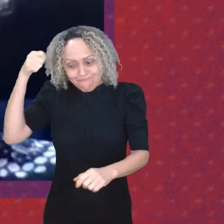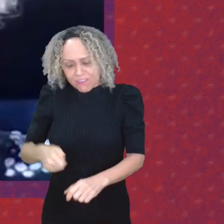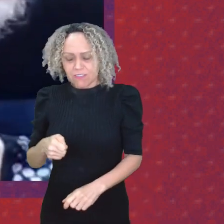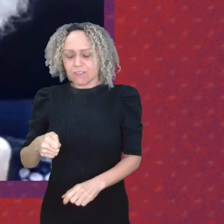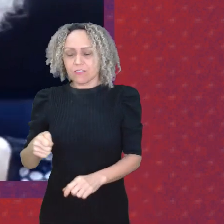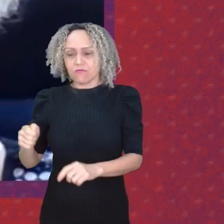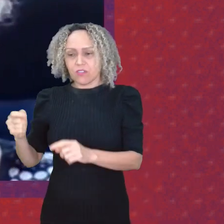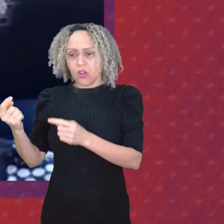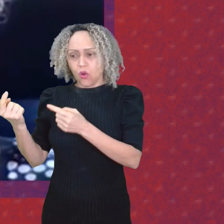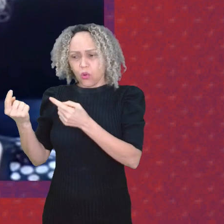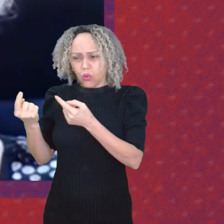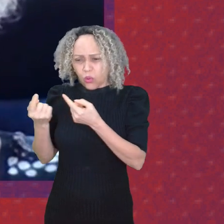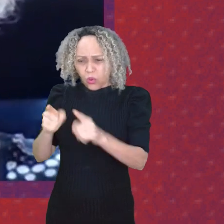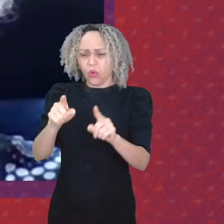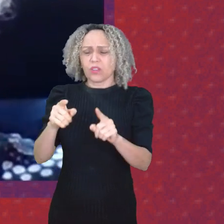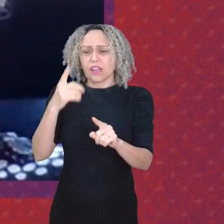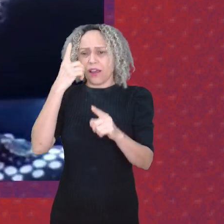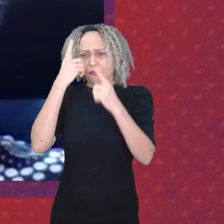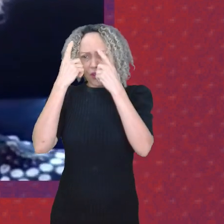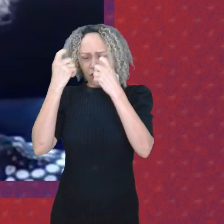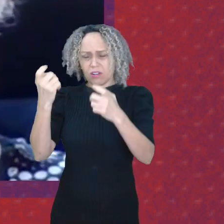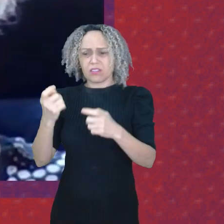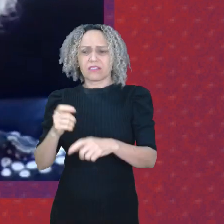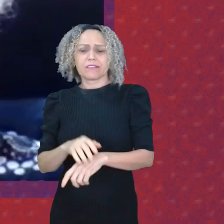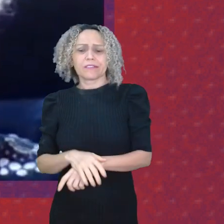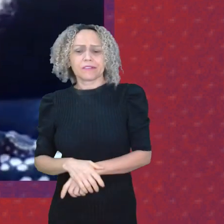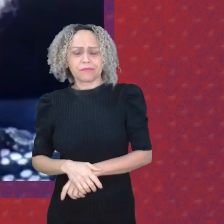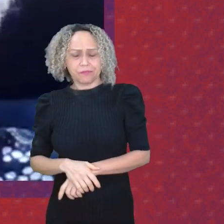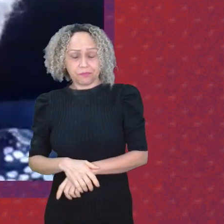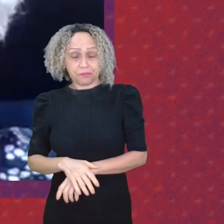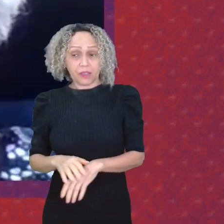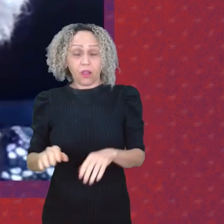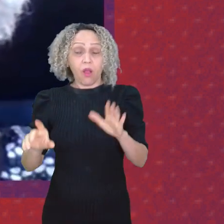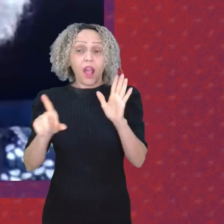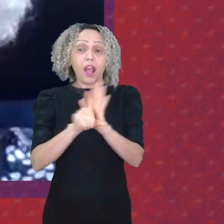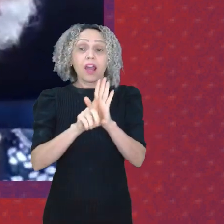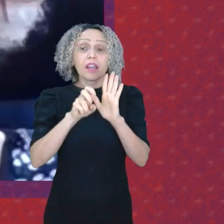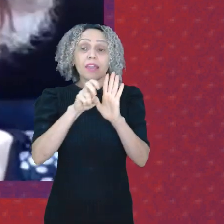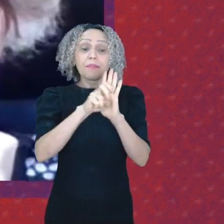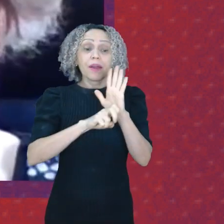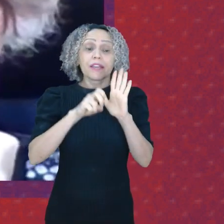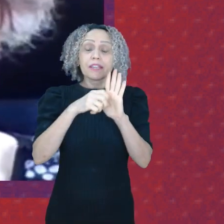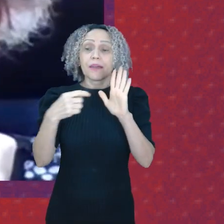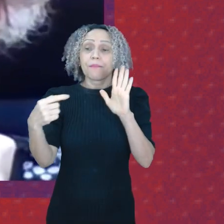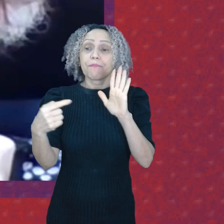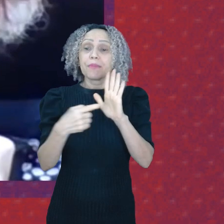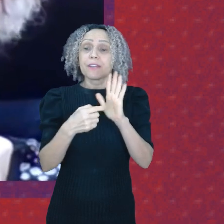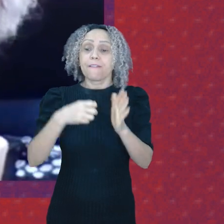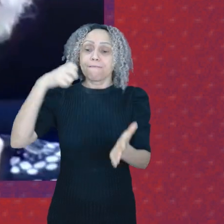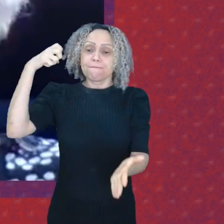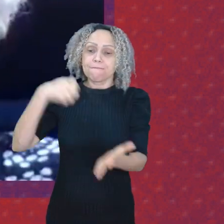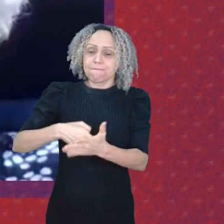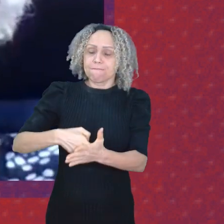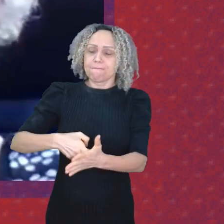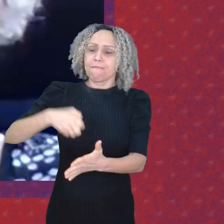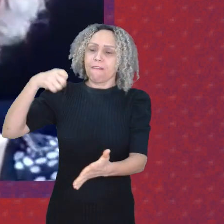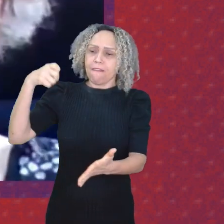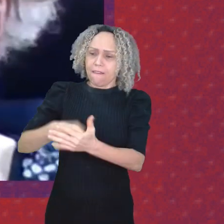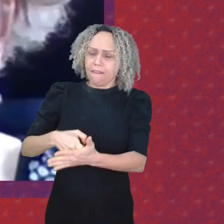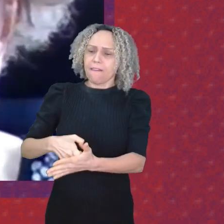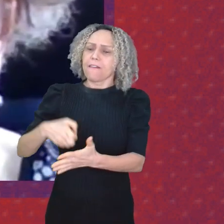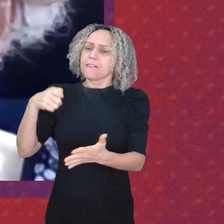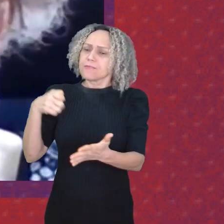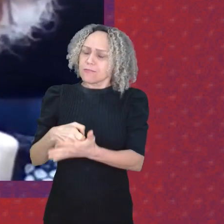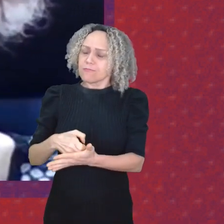E agora não. A Lei Maria da Penha é uma lei que pune, que tem as